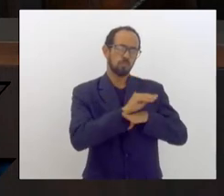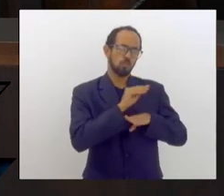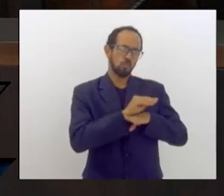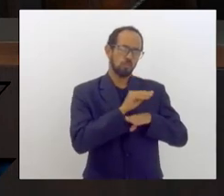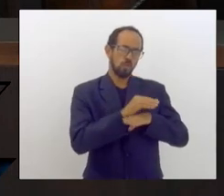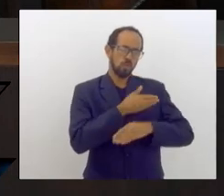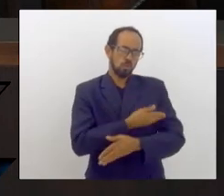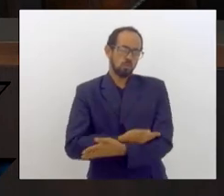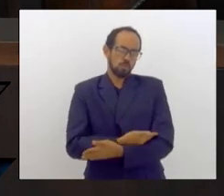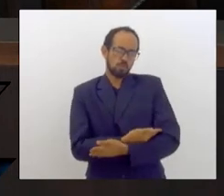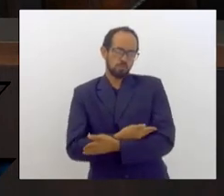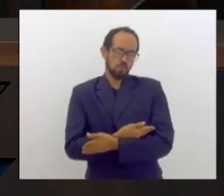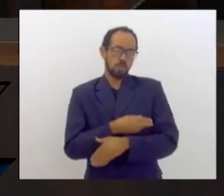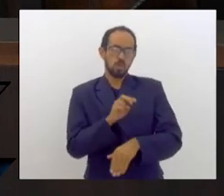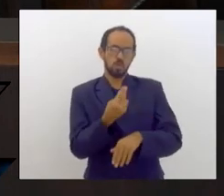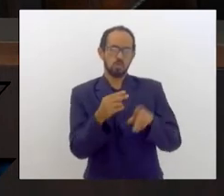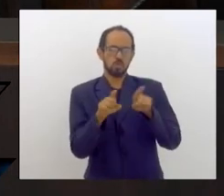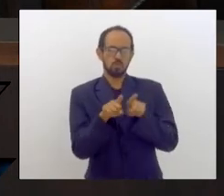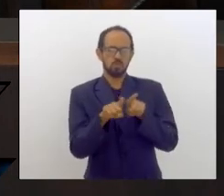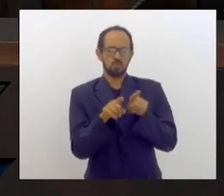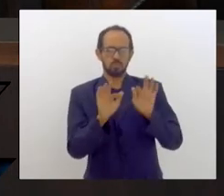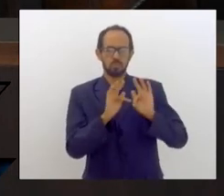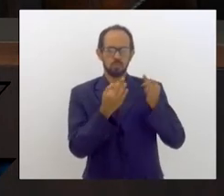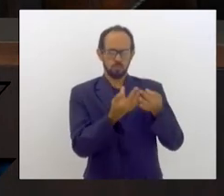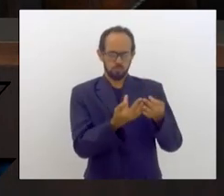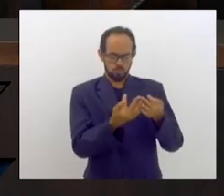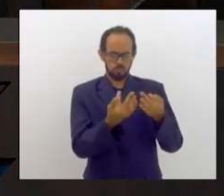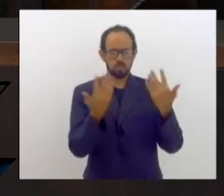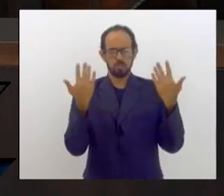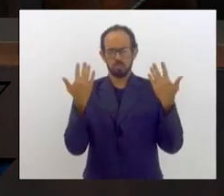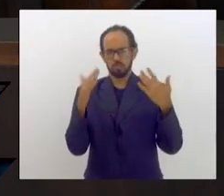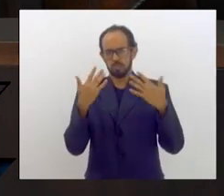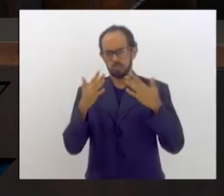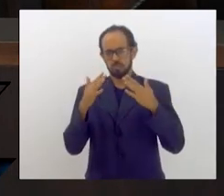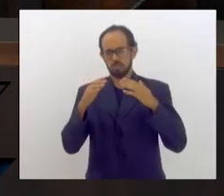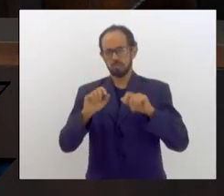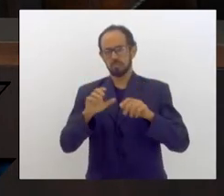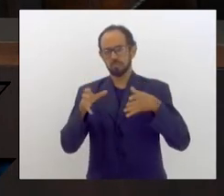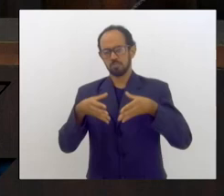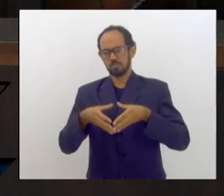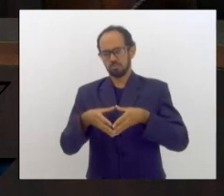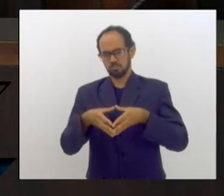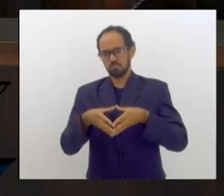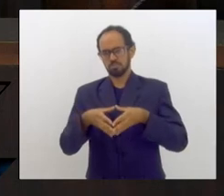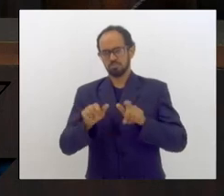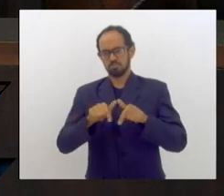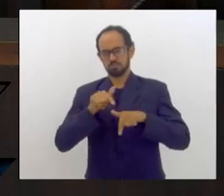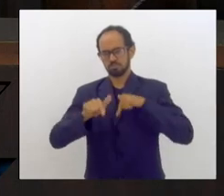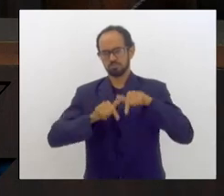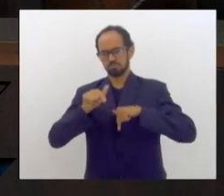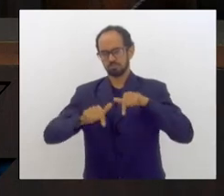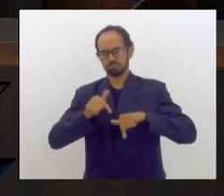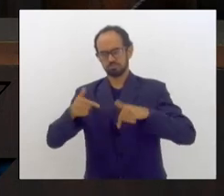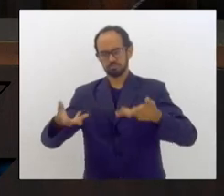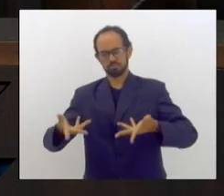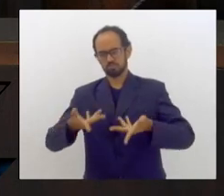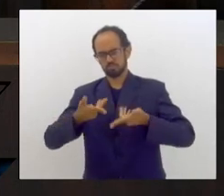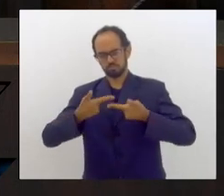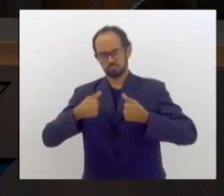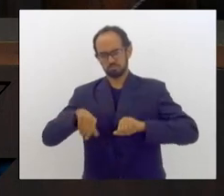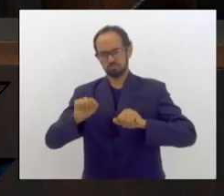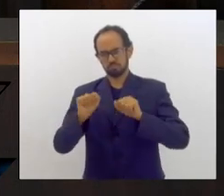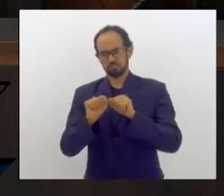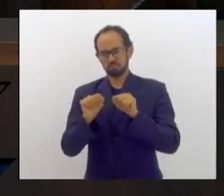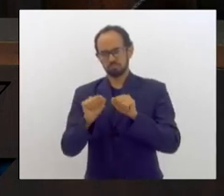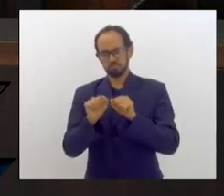está ali dando à luz naquele momento. Então, parabenizar aí a comissão pelo trabalho excelente que foi feito, né, que foi